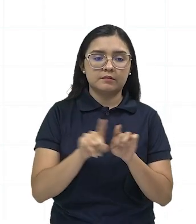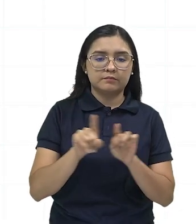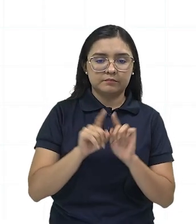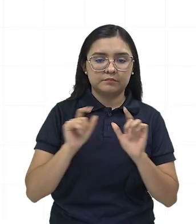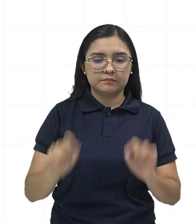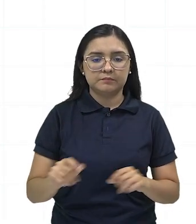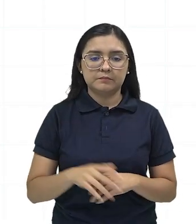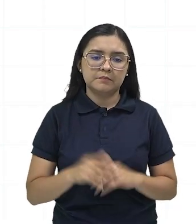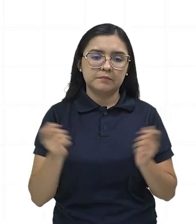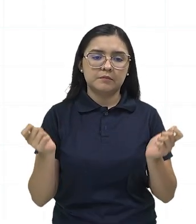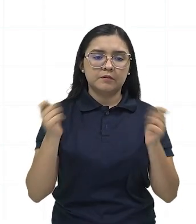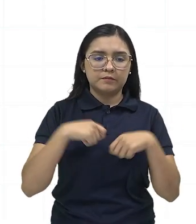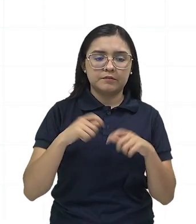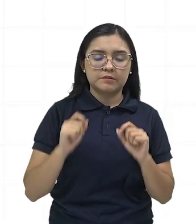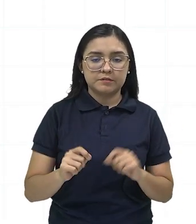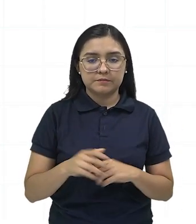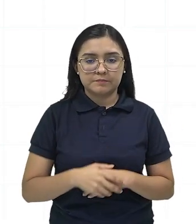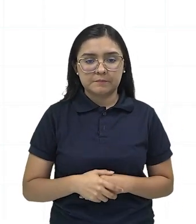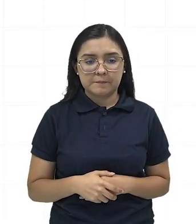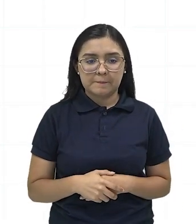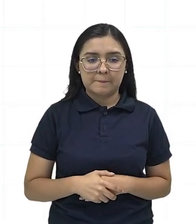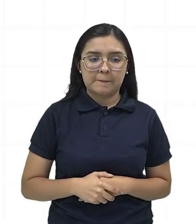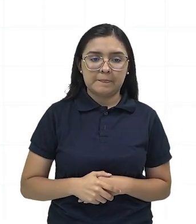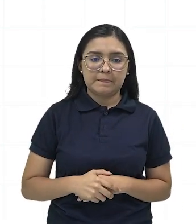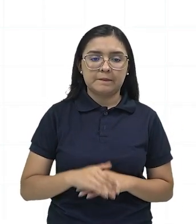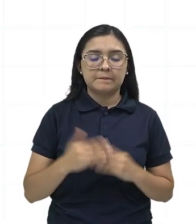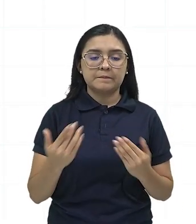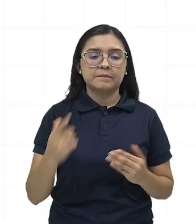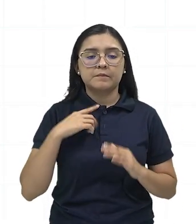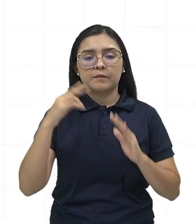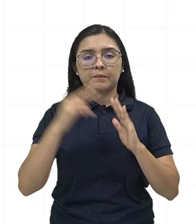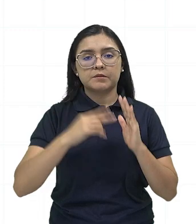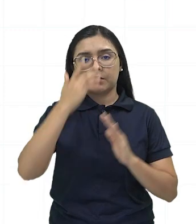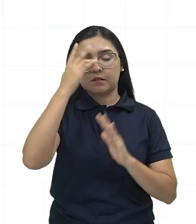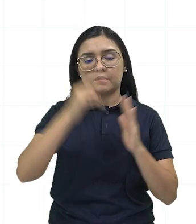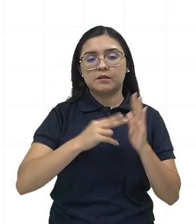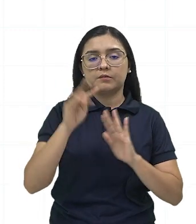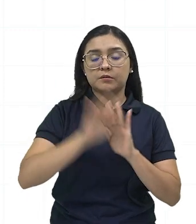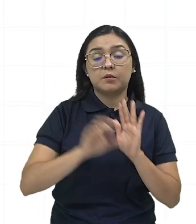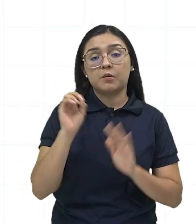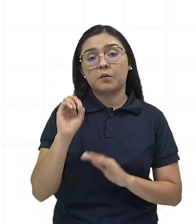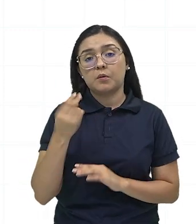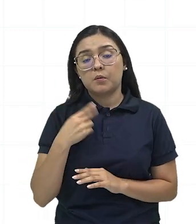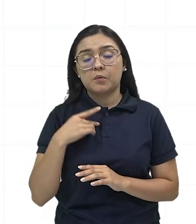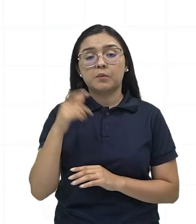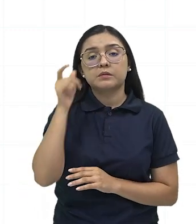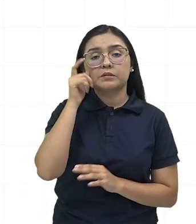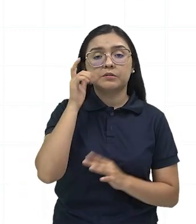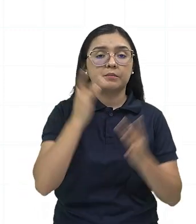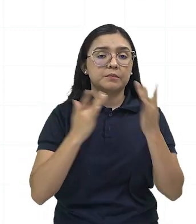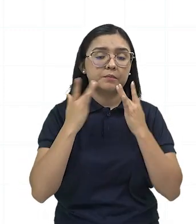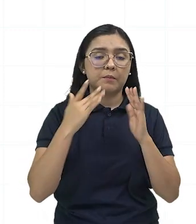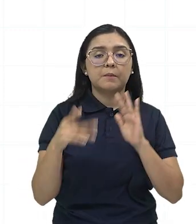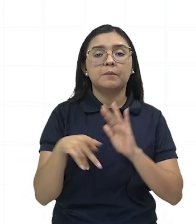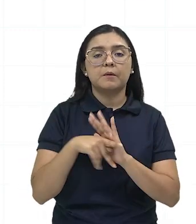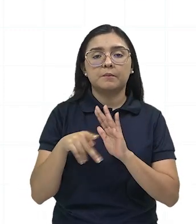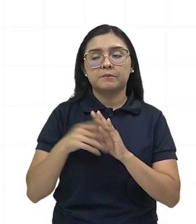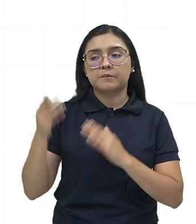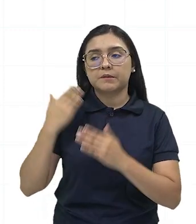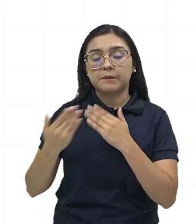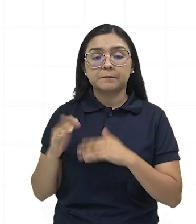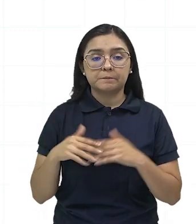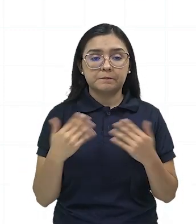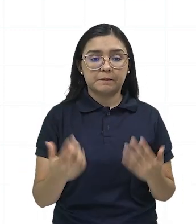tempo. Você provavelmente não riria como alguém que leu um texto ou assistiu a uma peça daquela época, né? Então